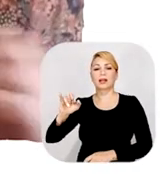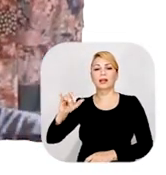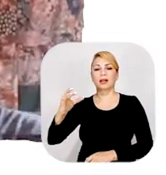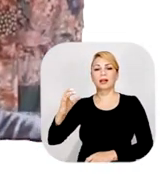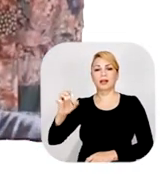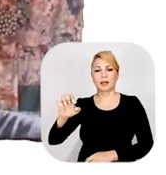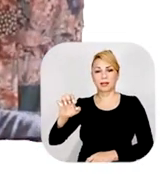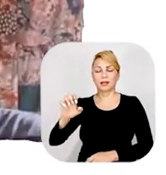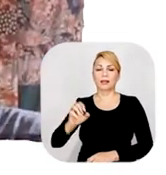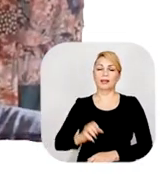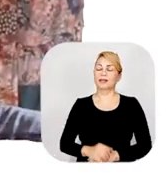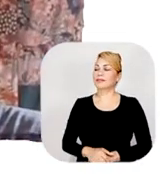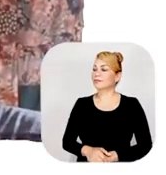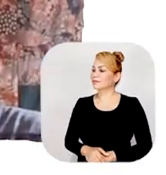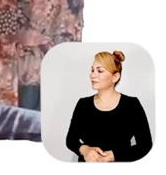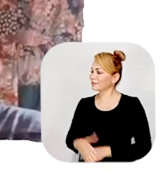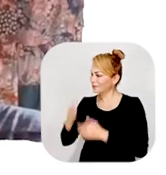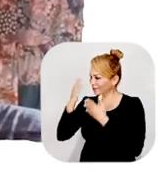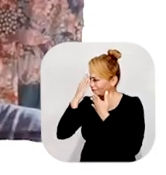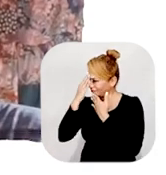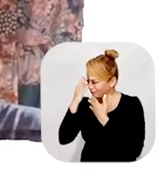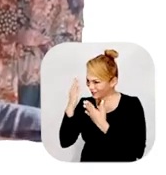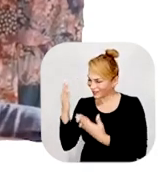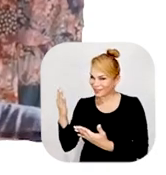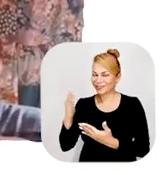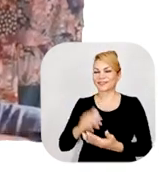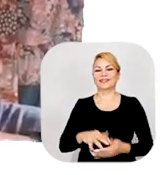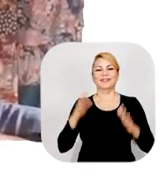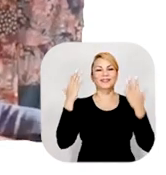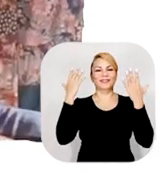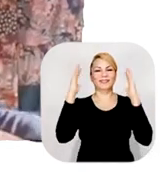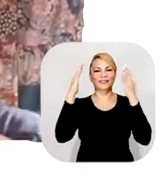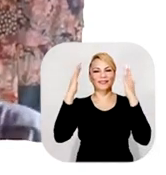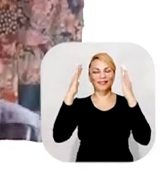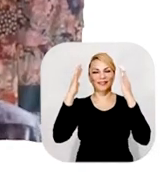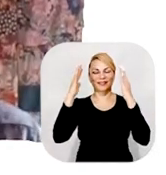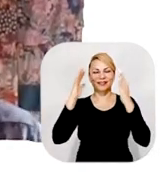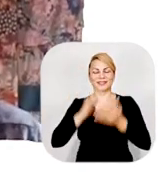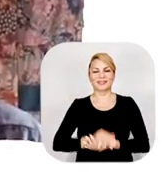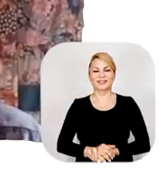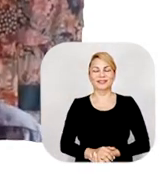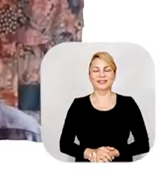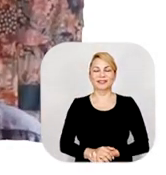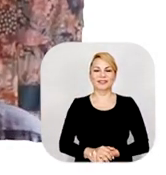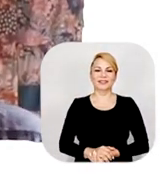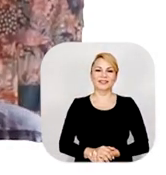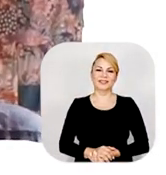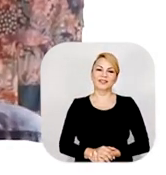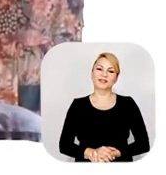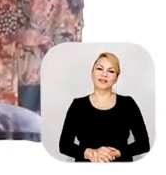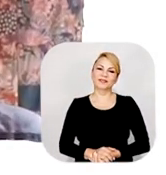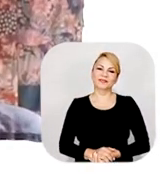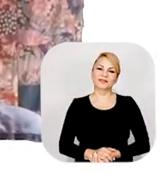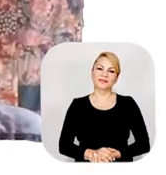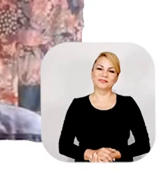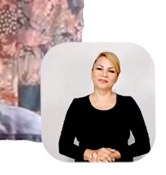Obrigada. Parabéns. Obrigado, Gleice. Só dizendo que,